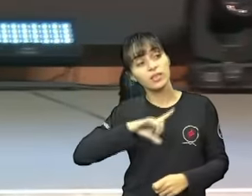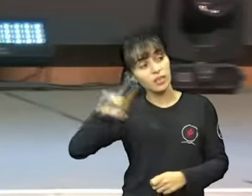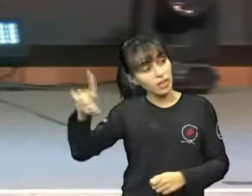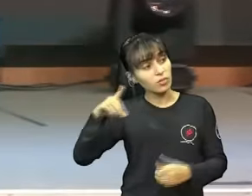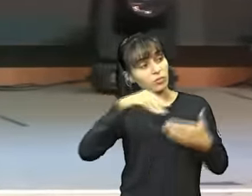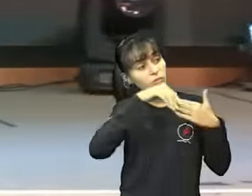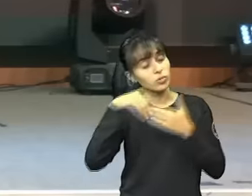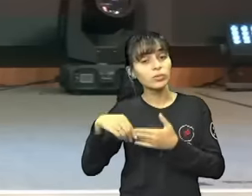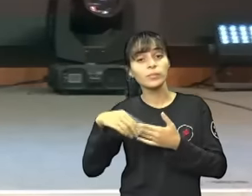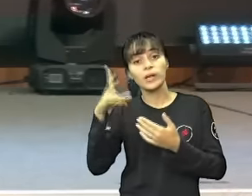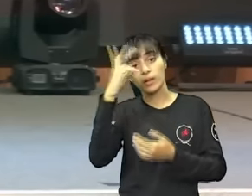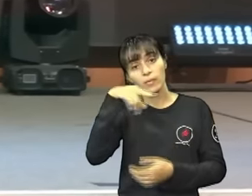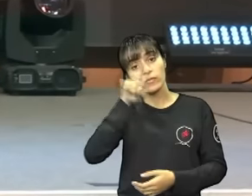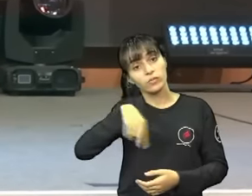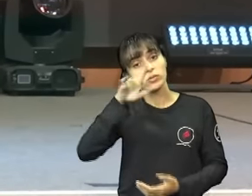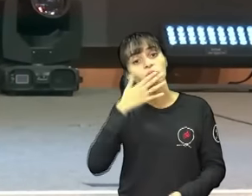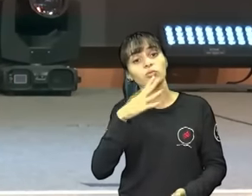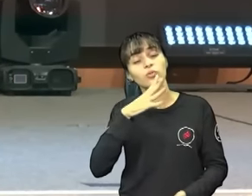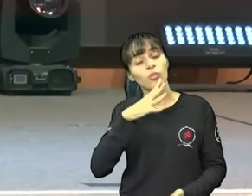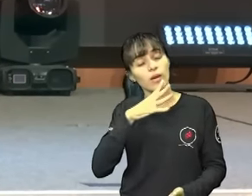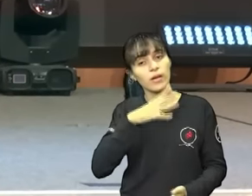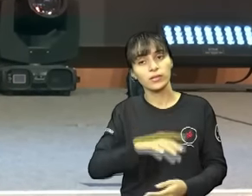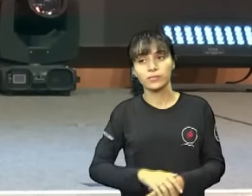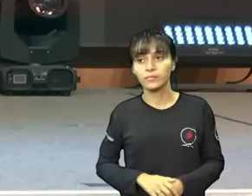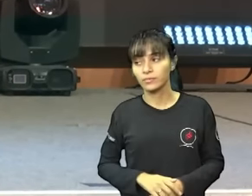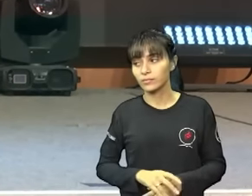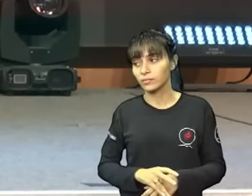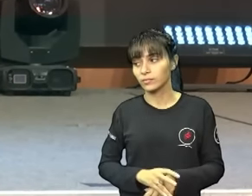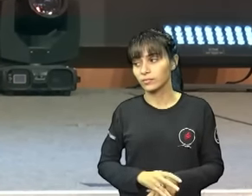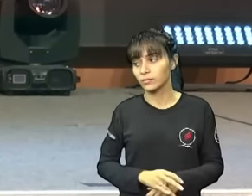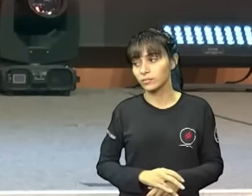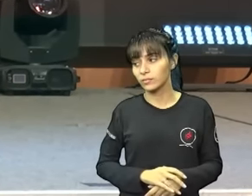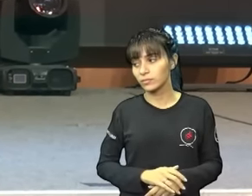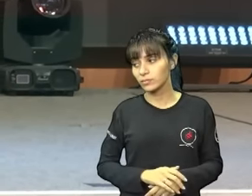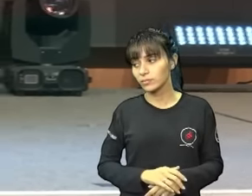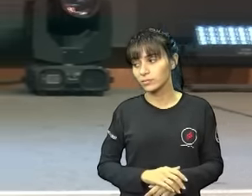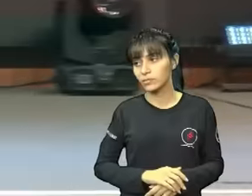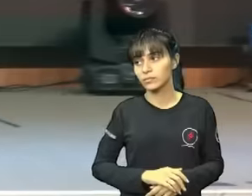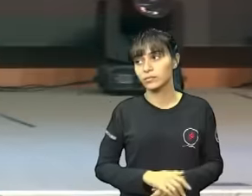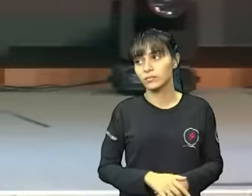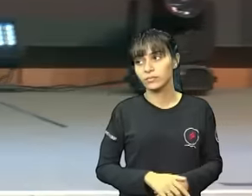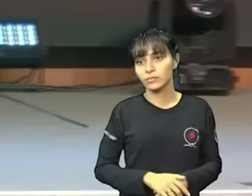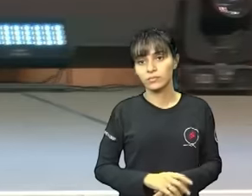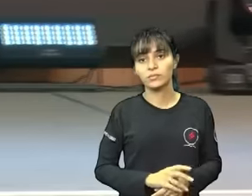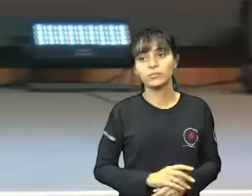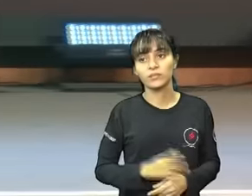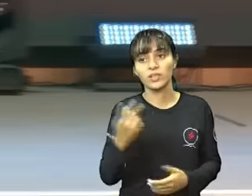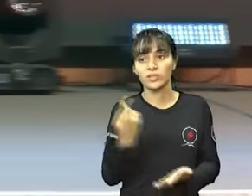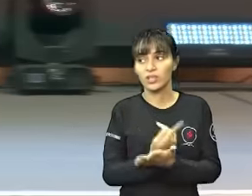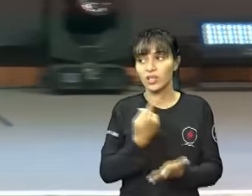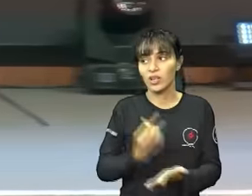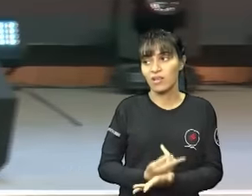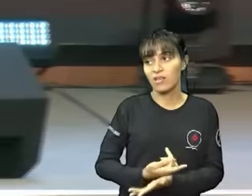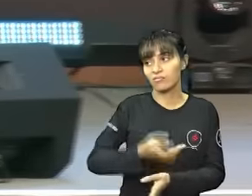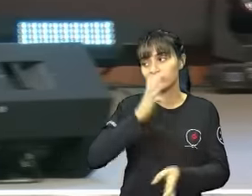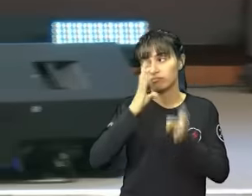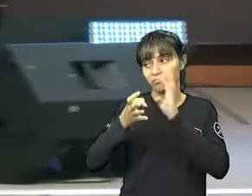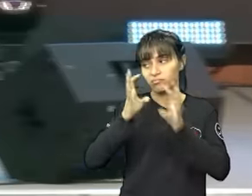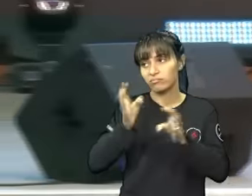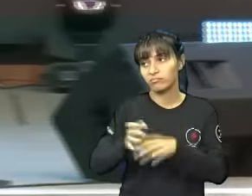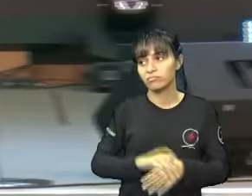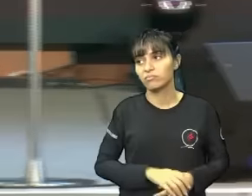para te lembrar o que você conhece Oi eu não vi acusar você porque você tá fora porque você tá errado não vem falar nada disso